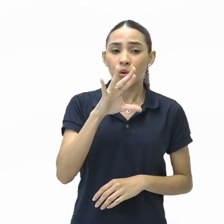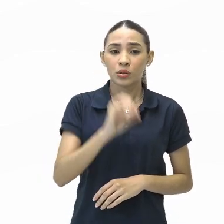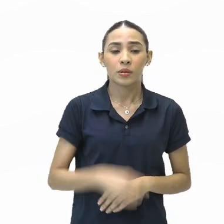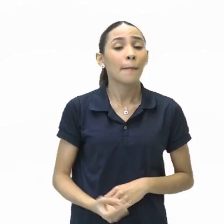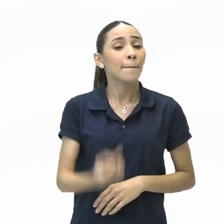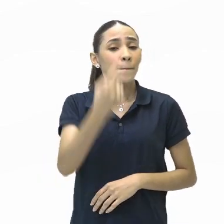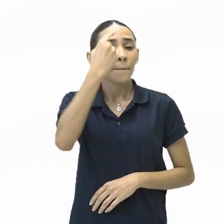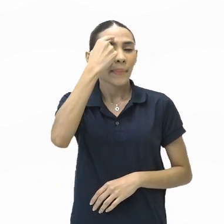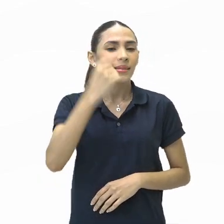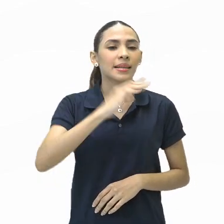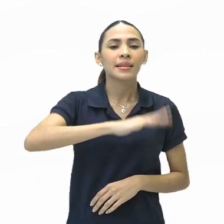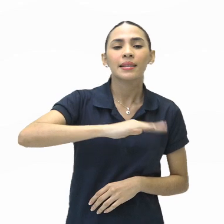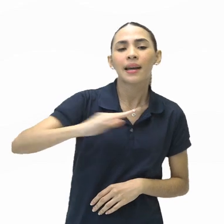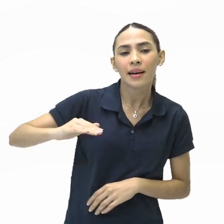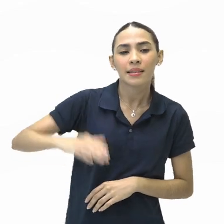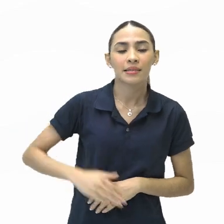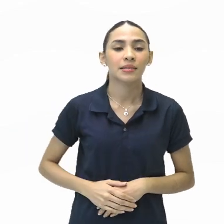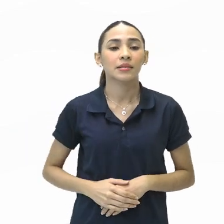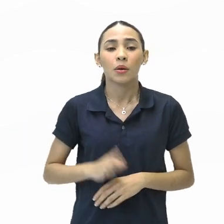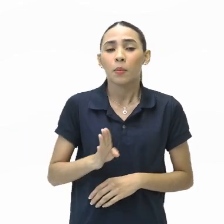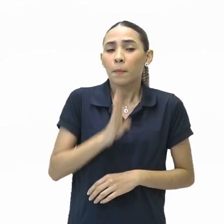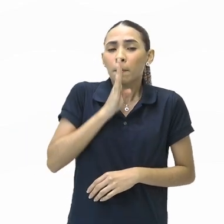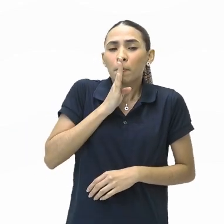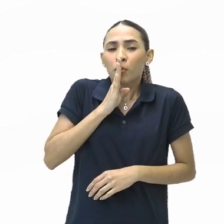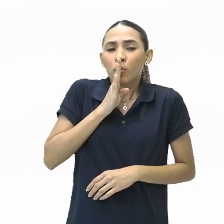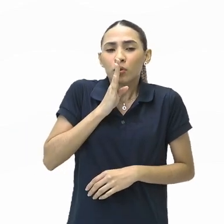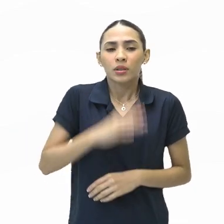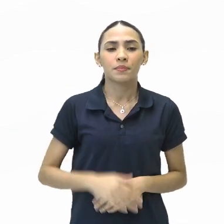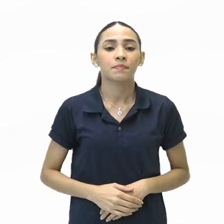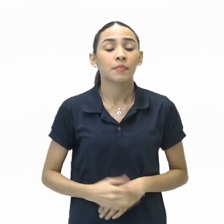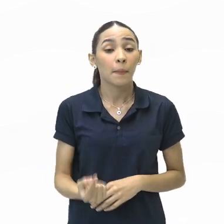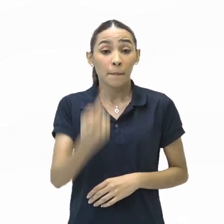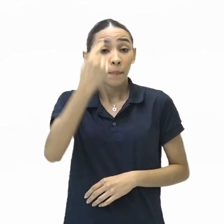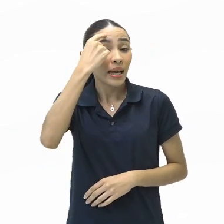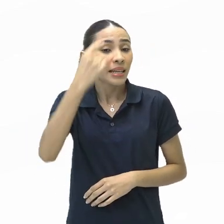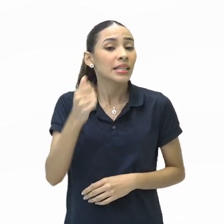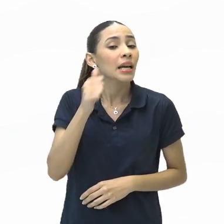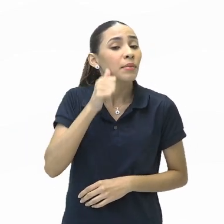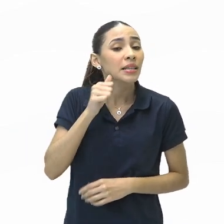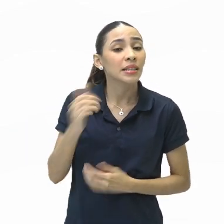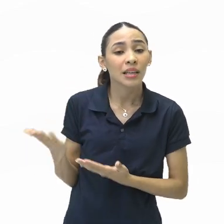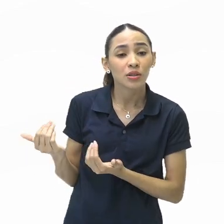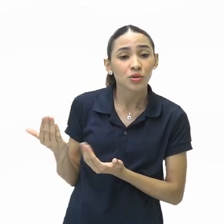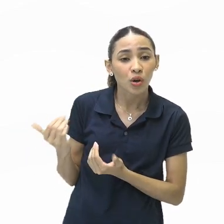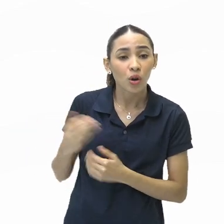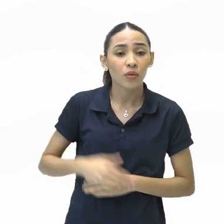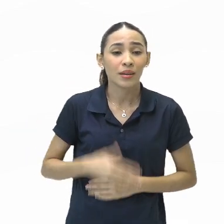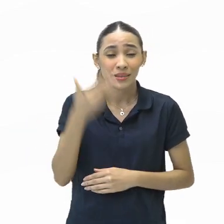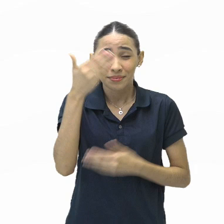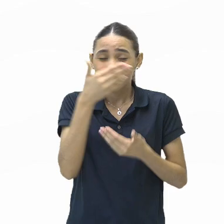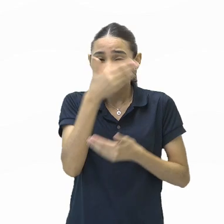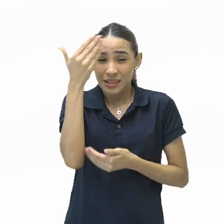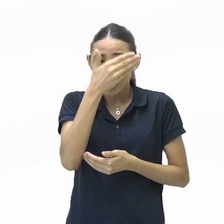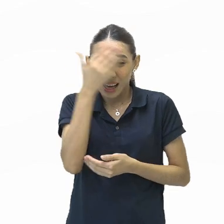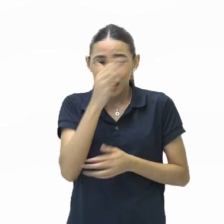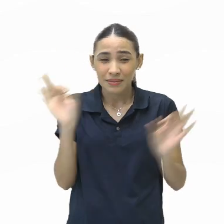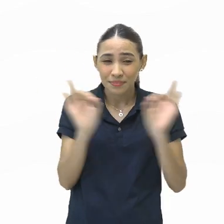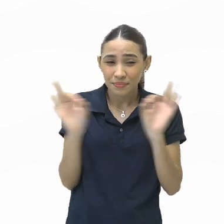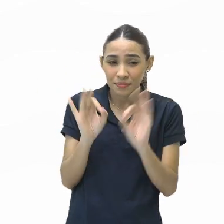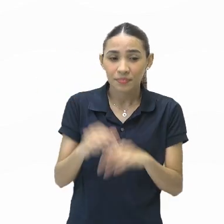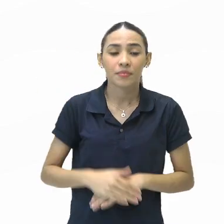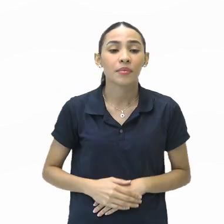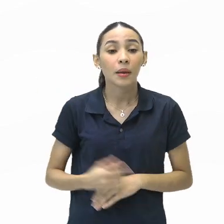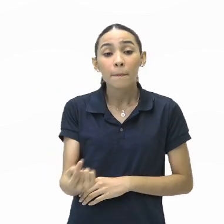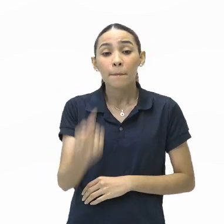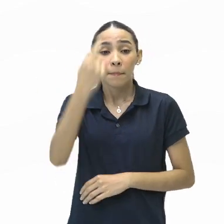Pensem nas crianças mudas, telepáticas. Pensem nas meninas cegas,